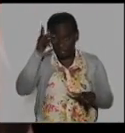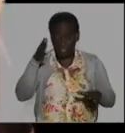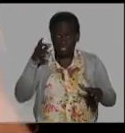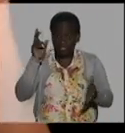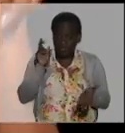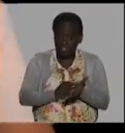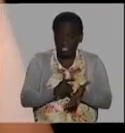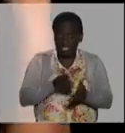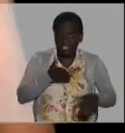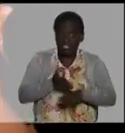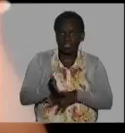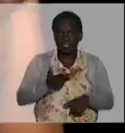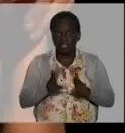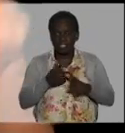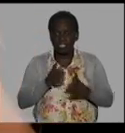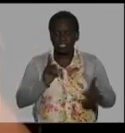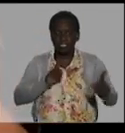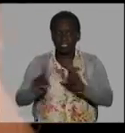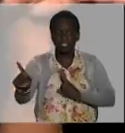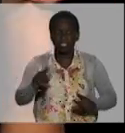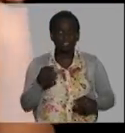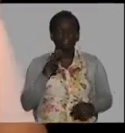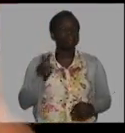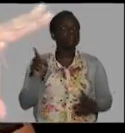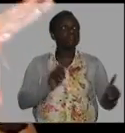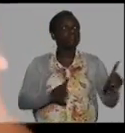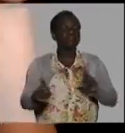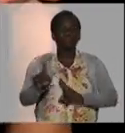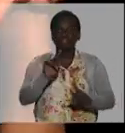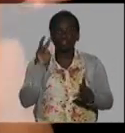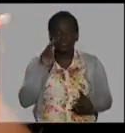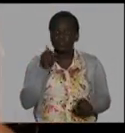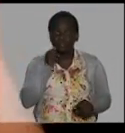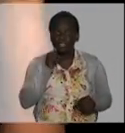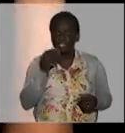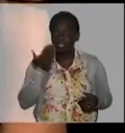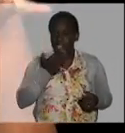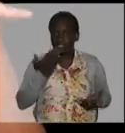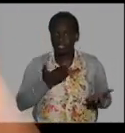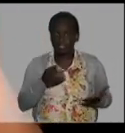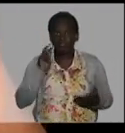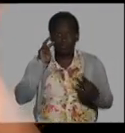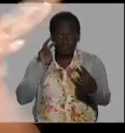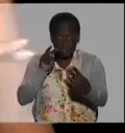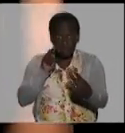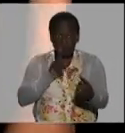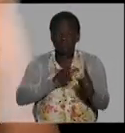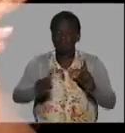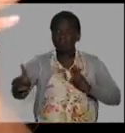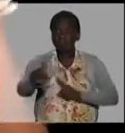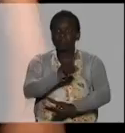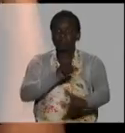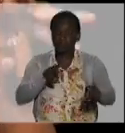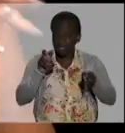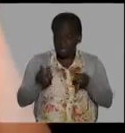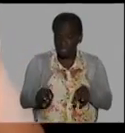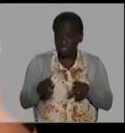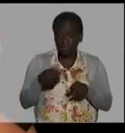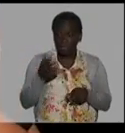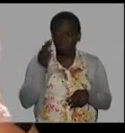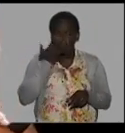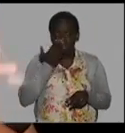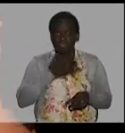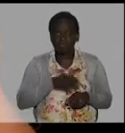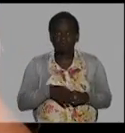que sempre cruza com ele ao longo do filme, e ele não vê, ele não enxerga essa mulher, assim. Está na frente dele, passa por ele, senta do lado